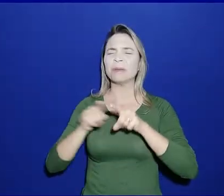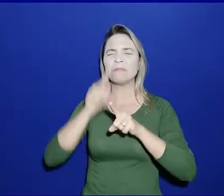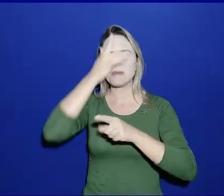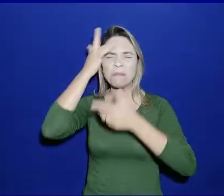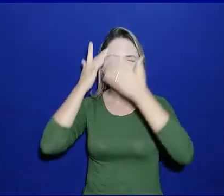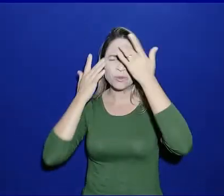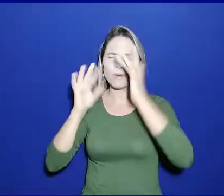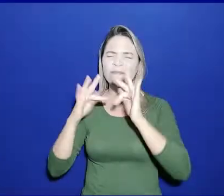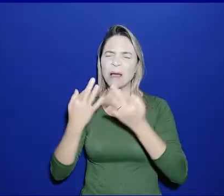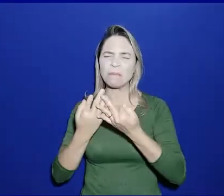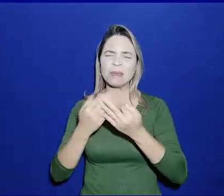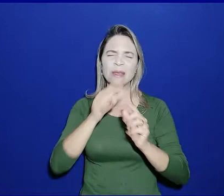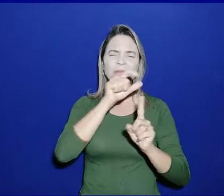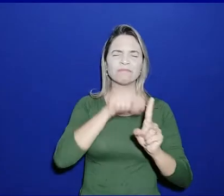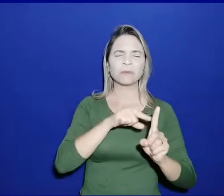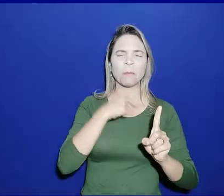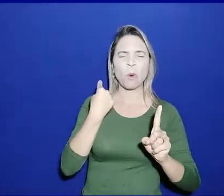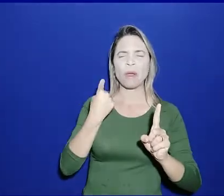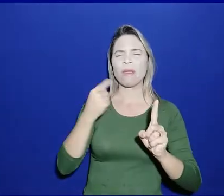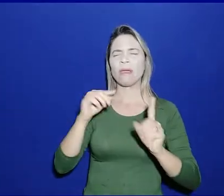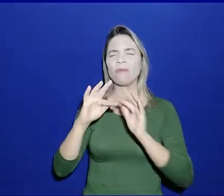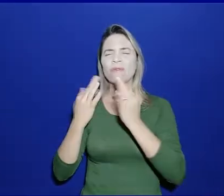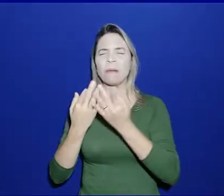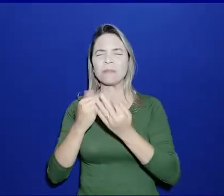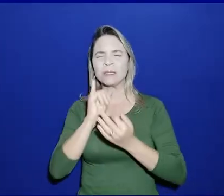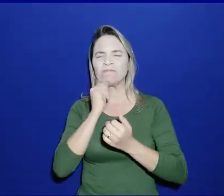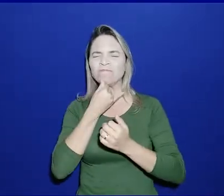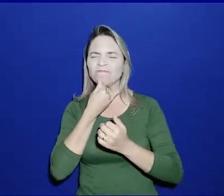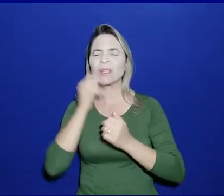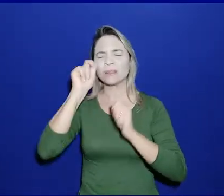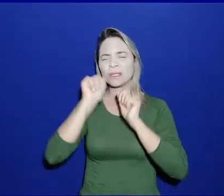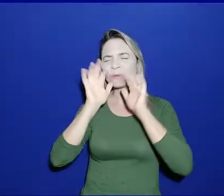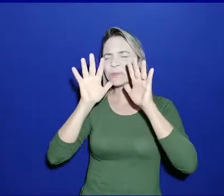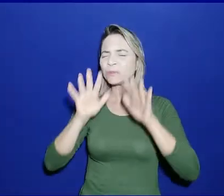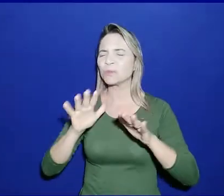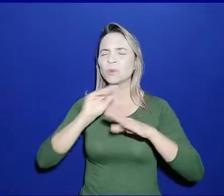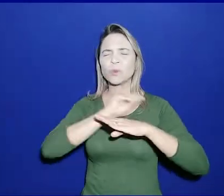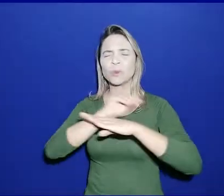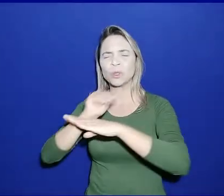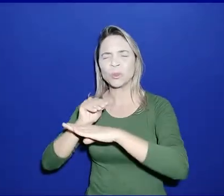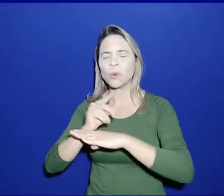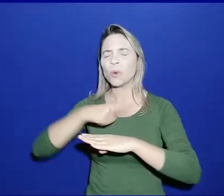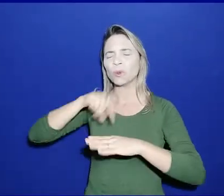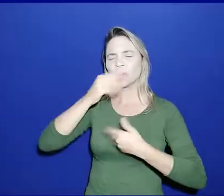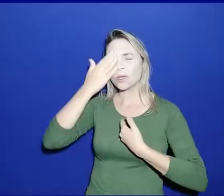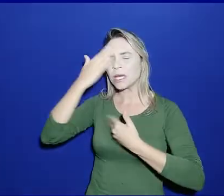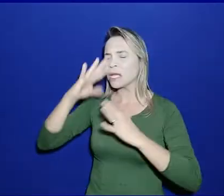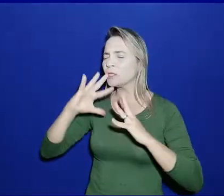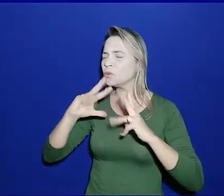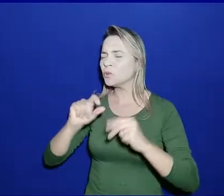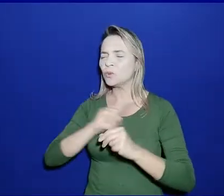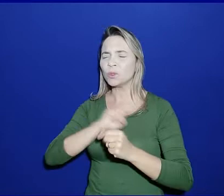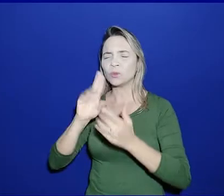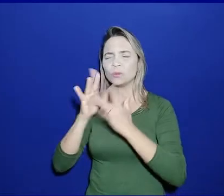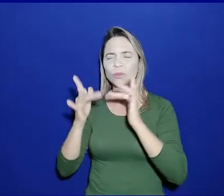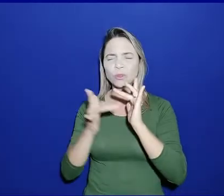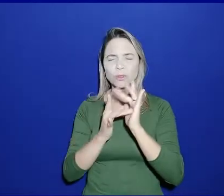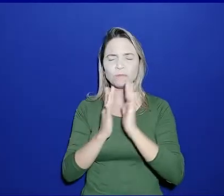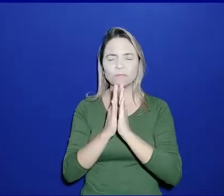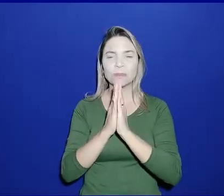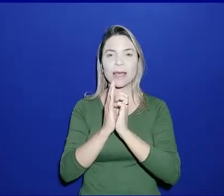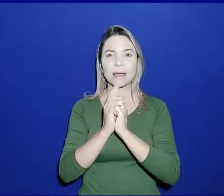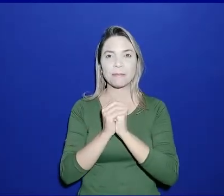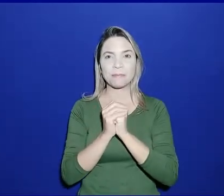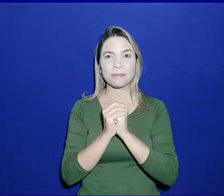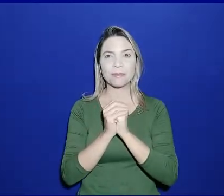recorremos à Tua graça, à Tua misericórdia, que são infinitas. Nós Te agradecemos e oramos assim, em nome de Jesus. Boa